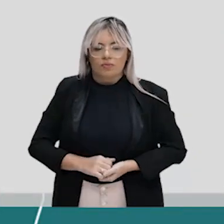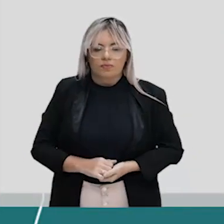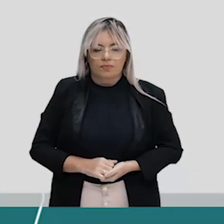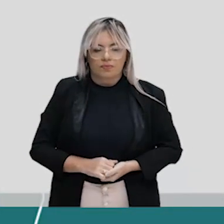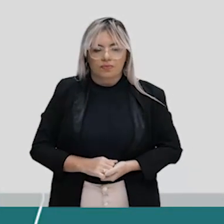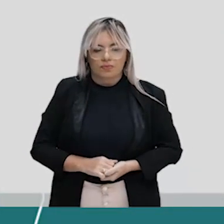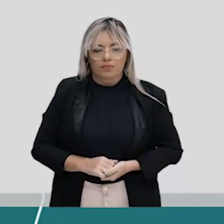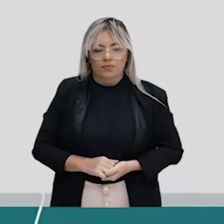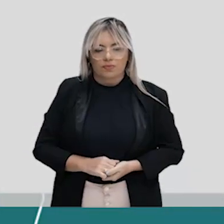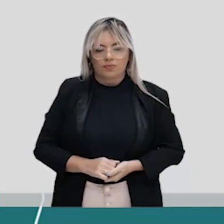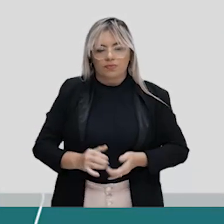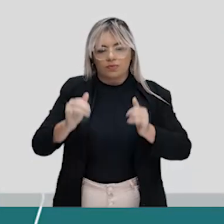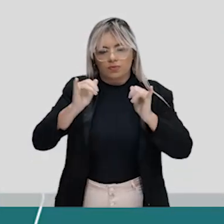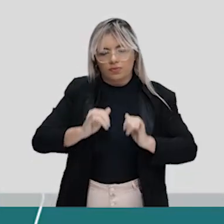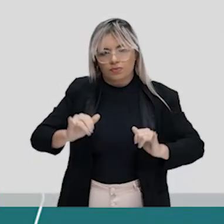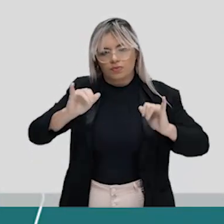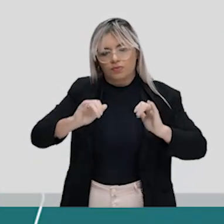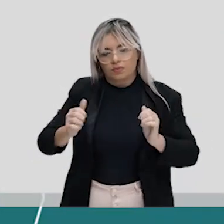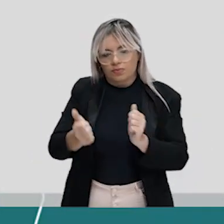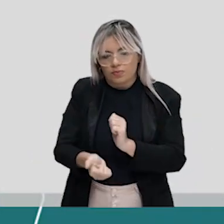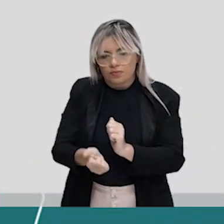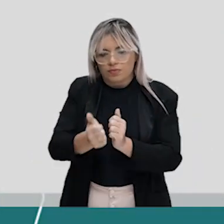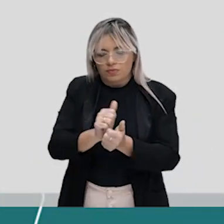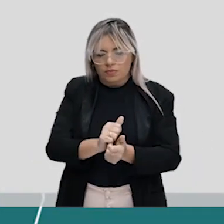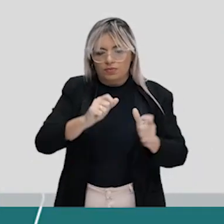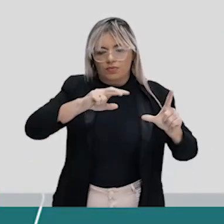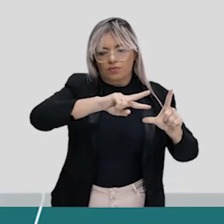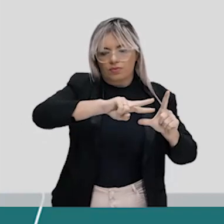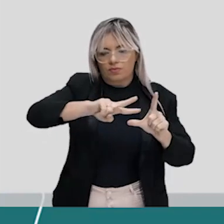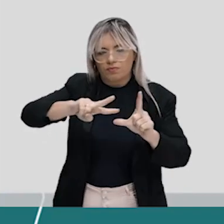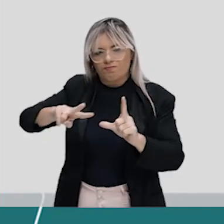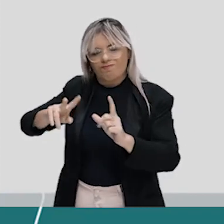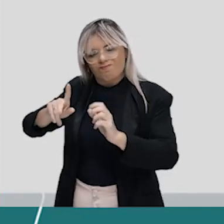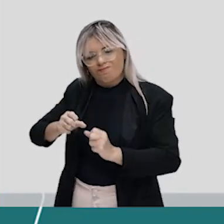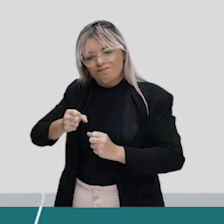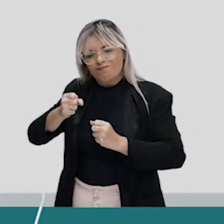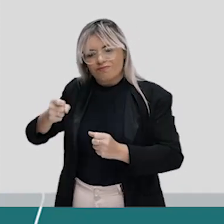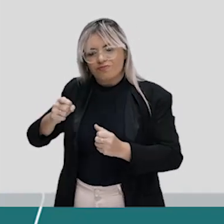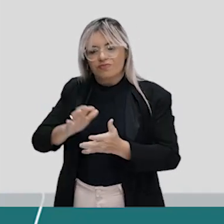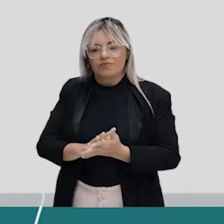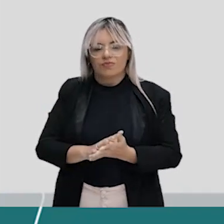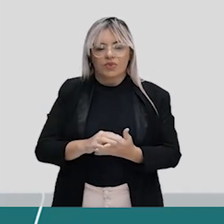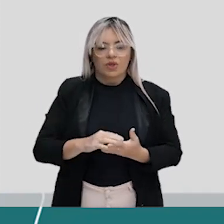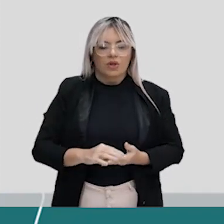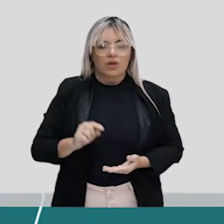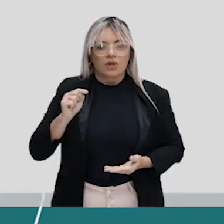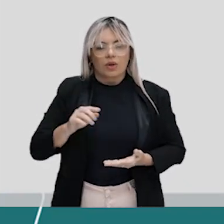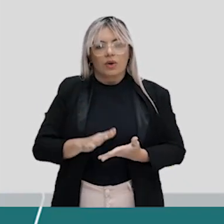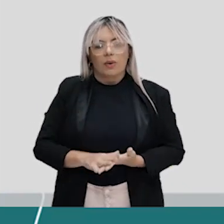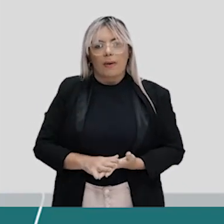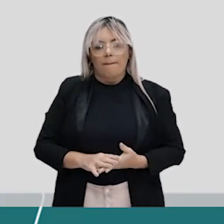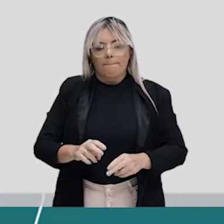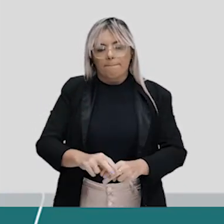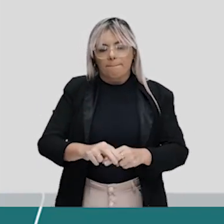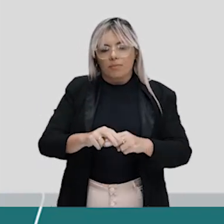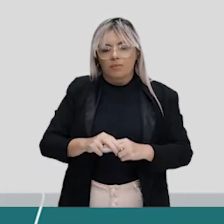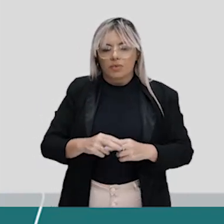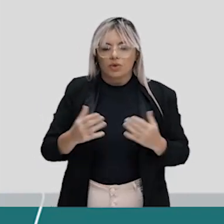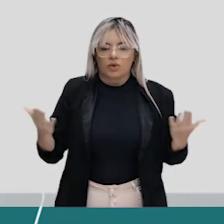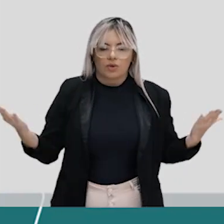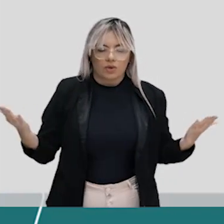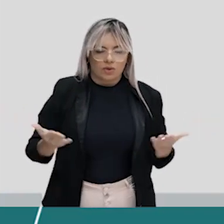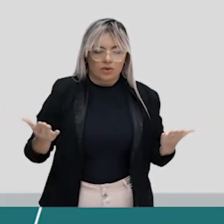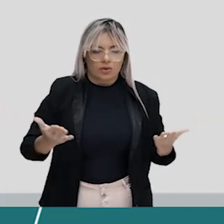Então, as transmissões esportivas são uma forte vertente da mídia, na qual